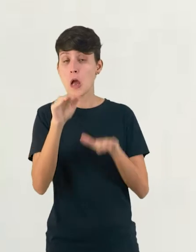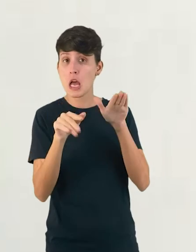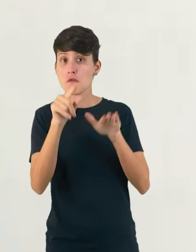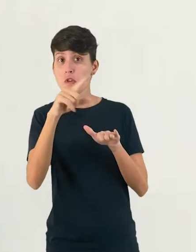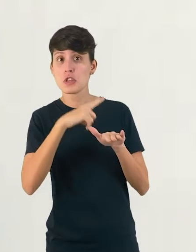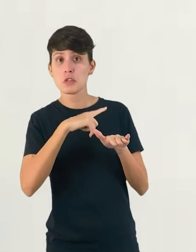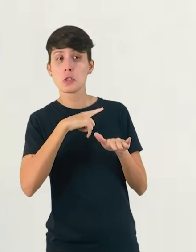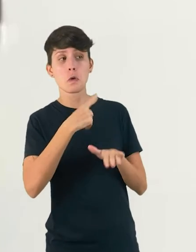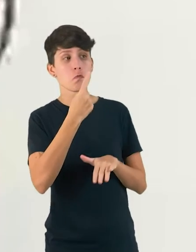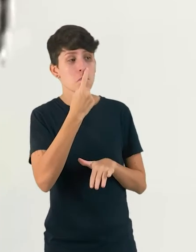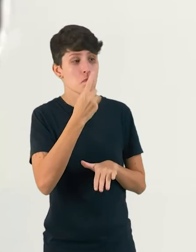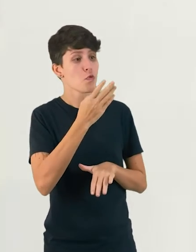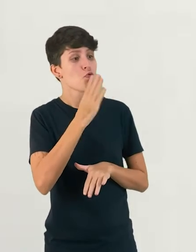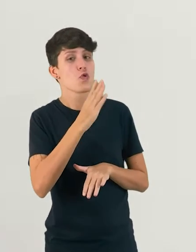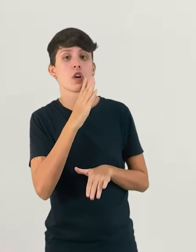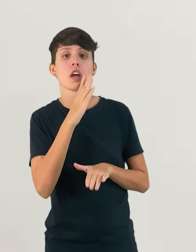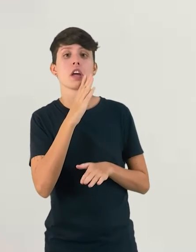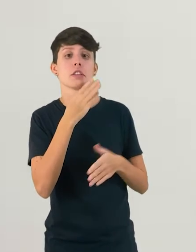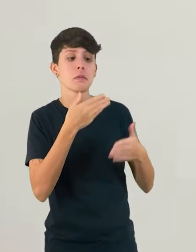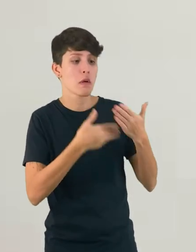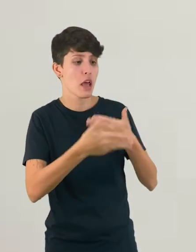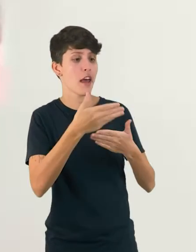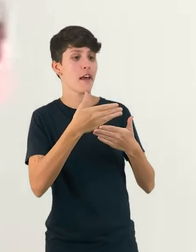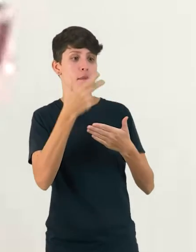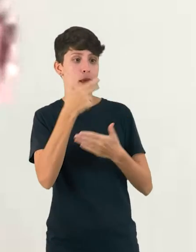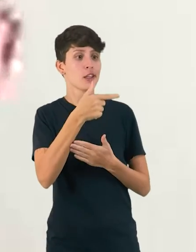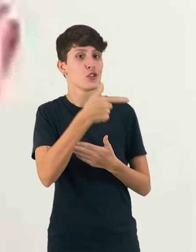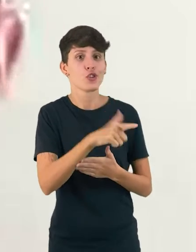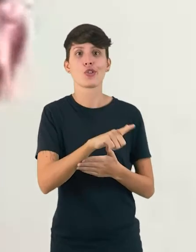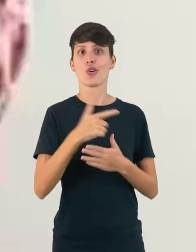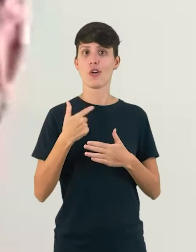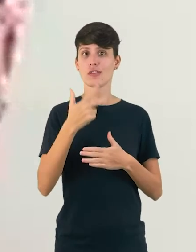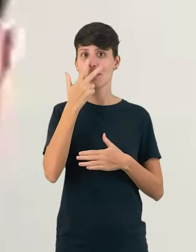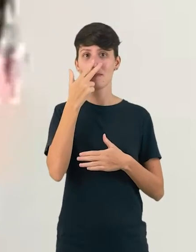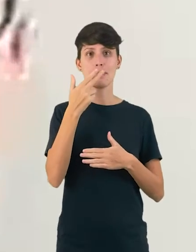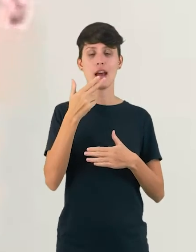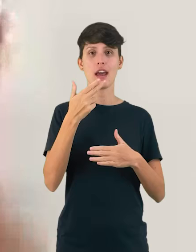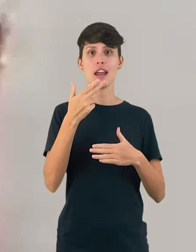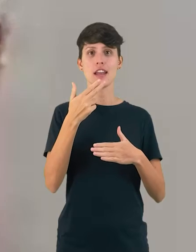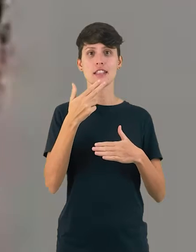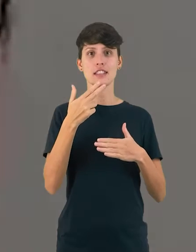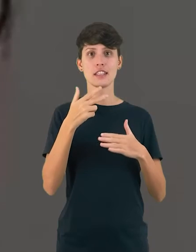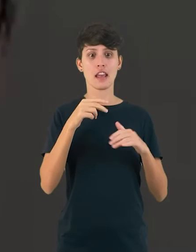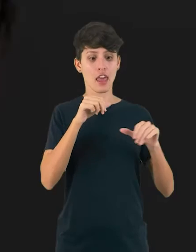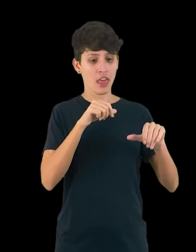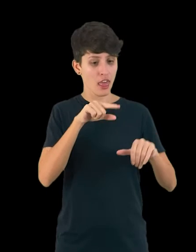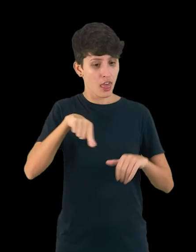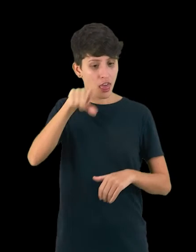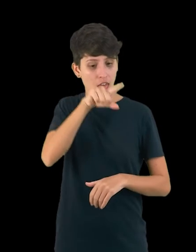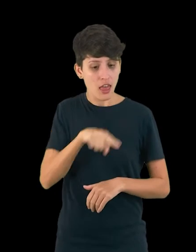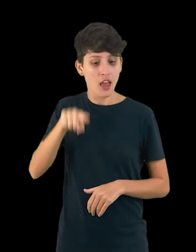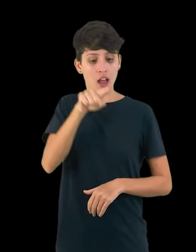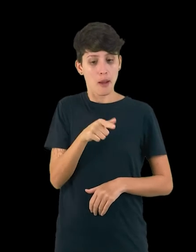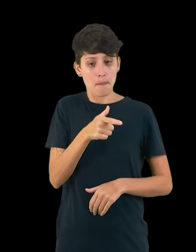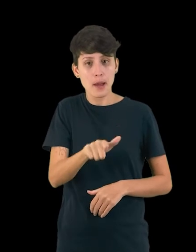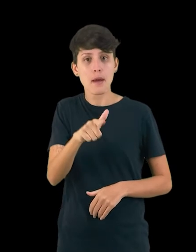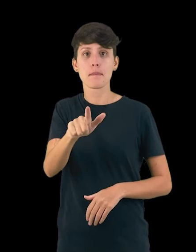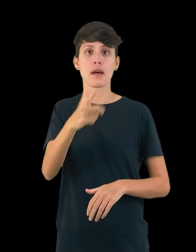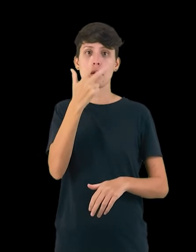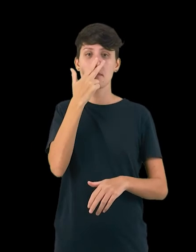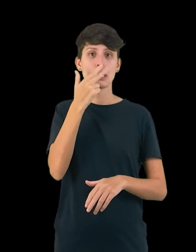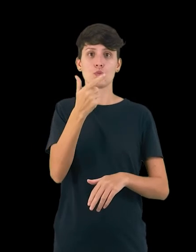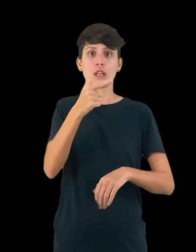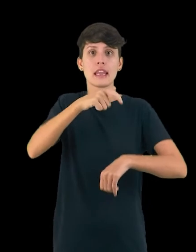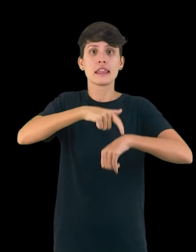que possivelmente você tenha uma afinidade também, e aí reinicia esse processo. Então, ele está sempre